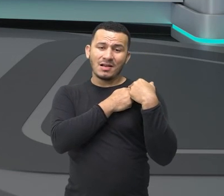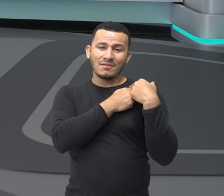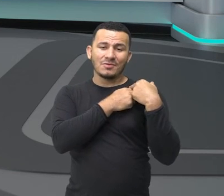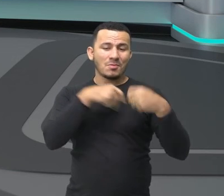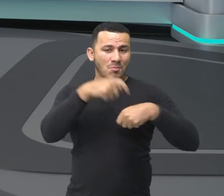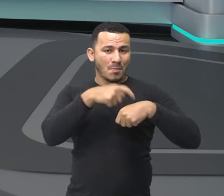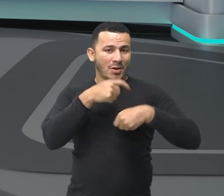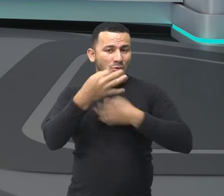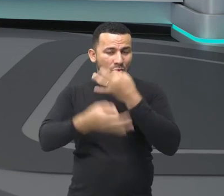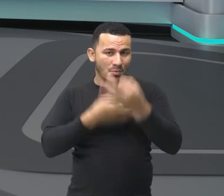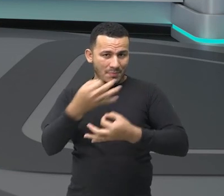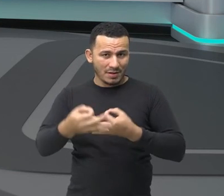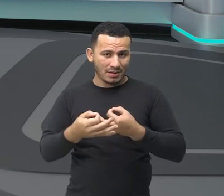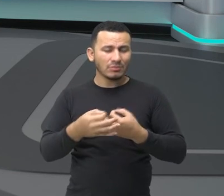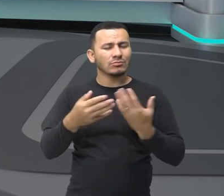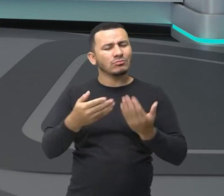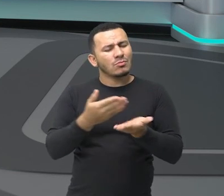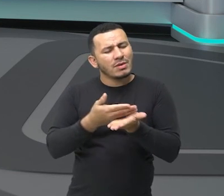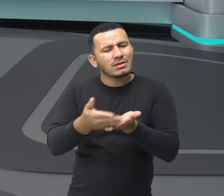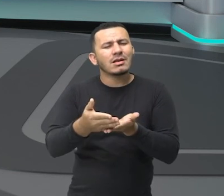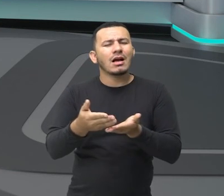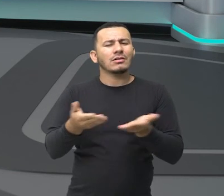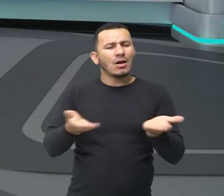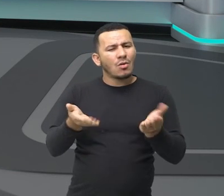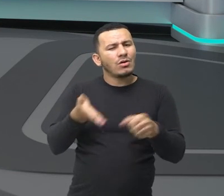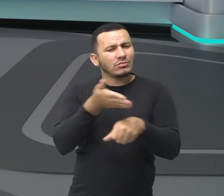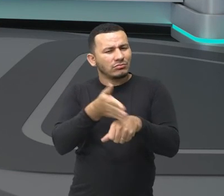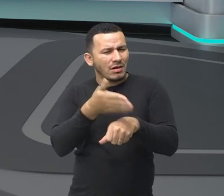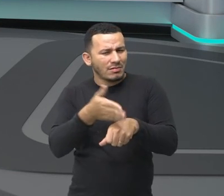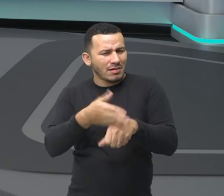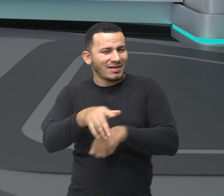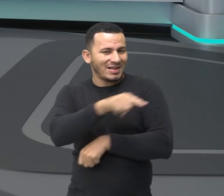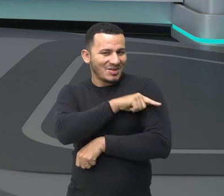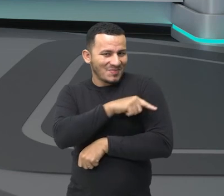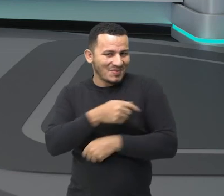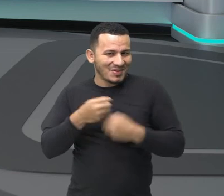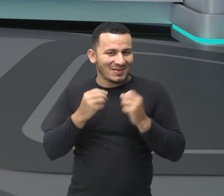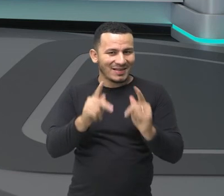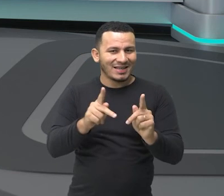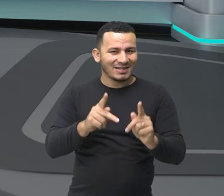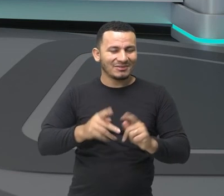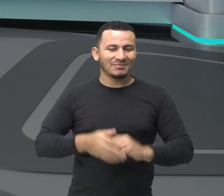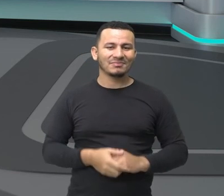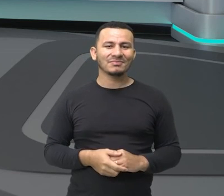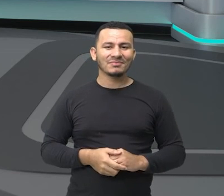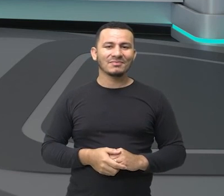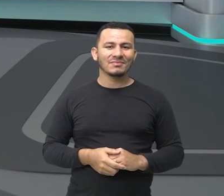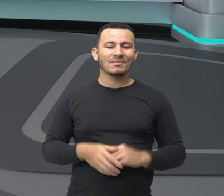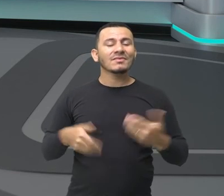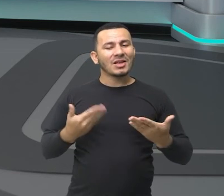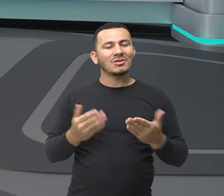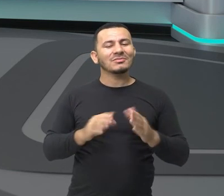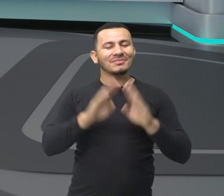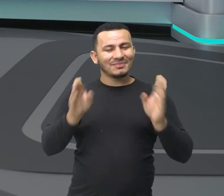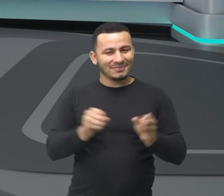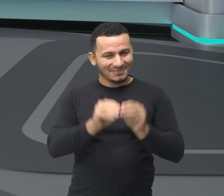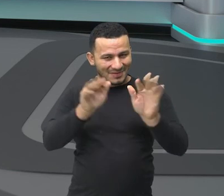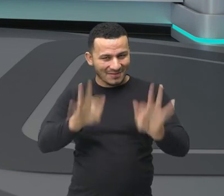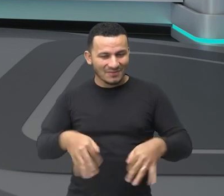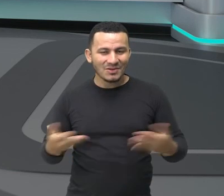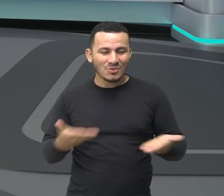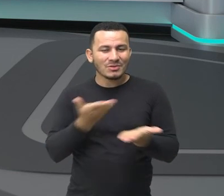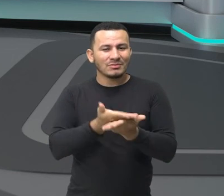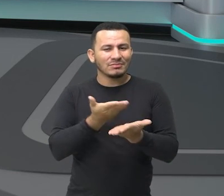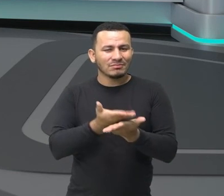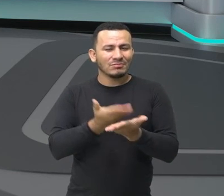E é interessante a gente já ir exercitando isso aqui no 7º ano. Ok, gente? Então essa foi a nossa